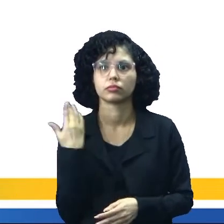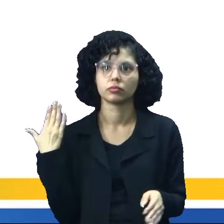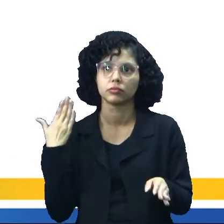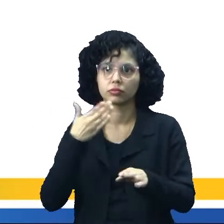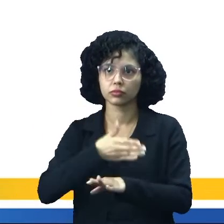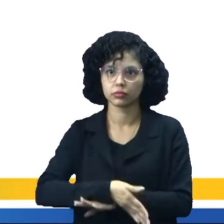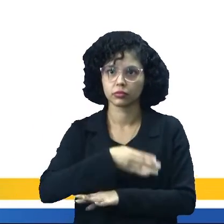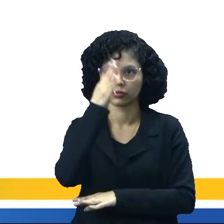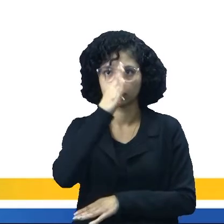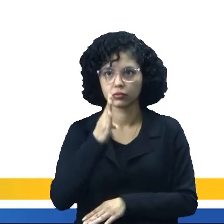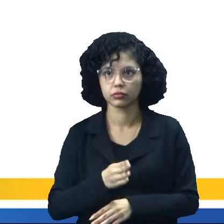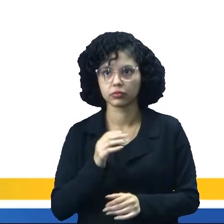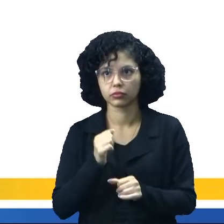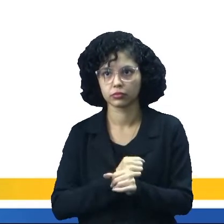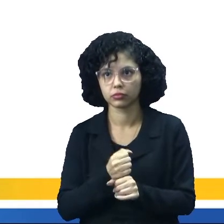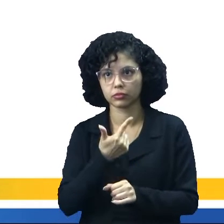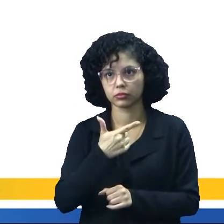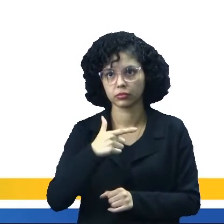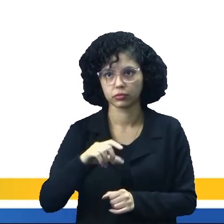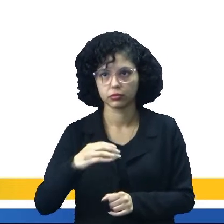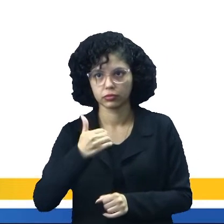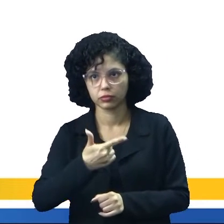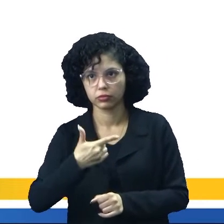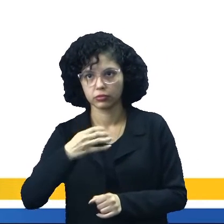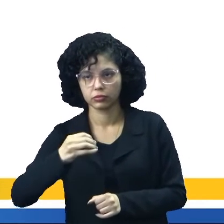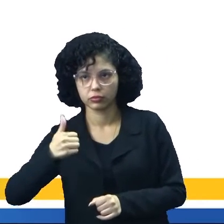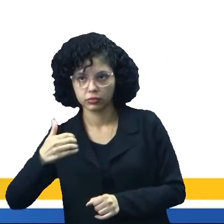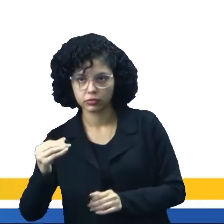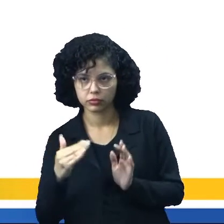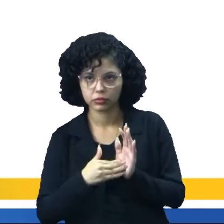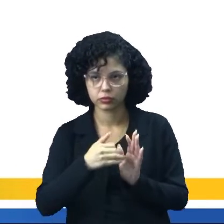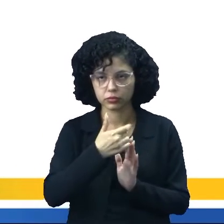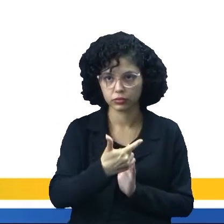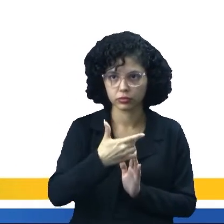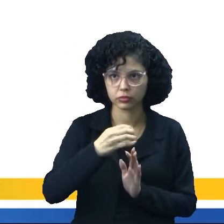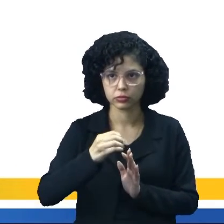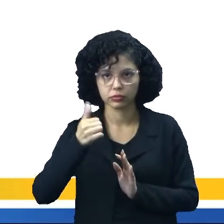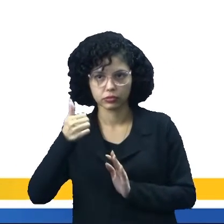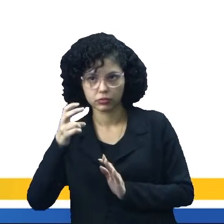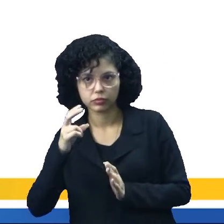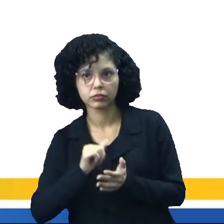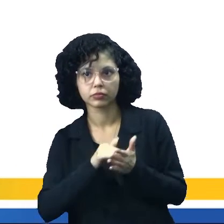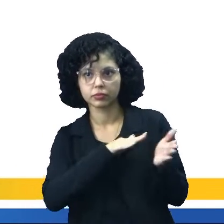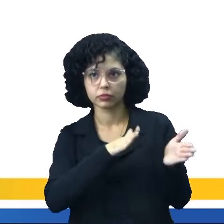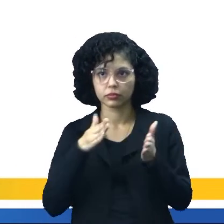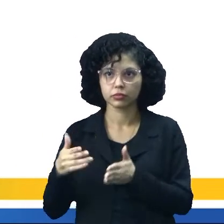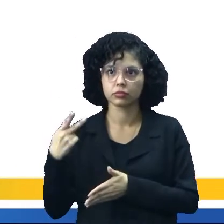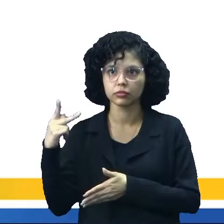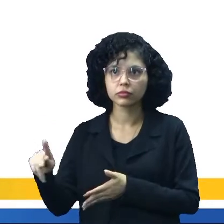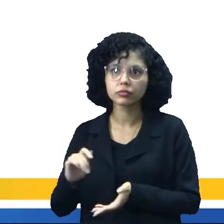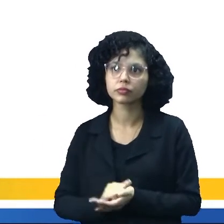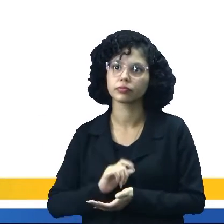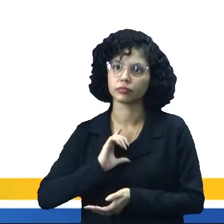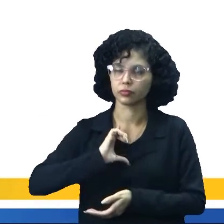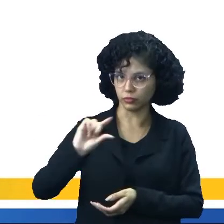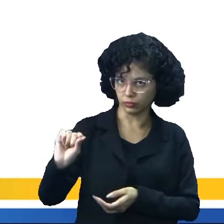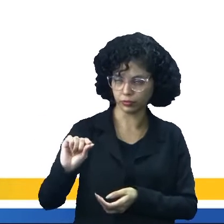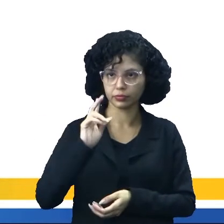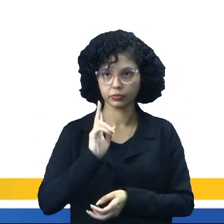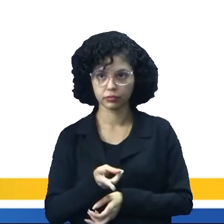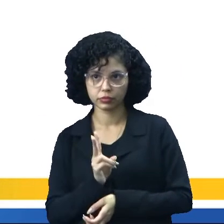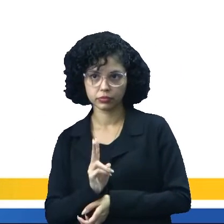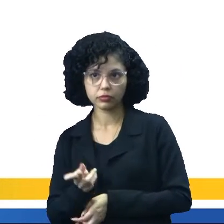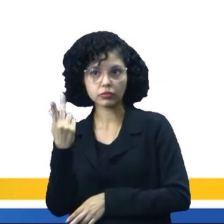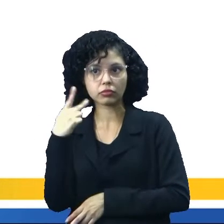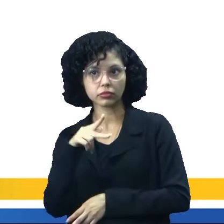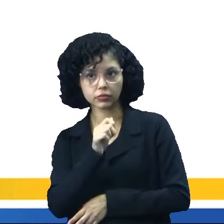brasileiro entre os anos de 2010 e 2015. Porém, uma parte deles, né, saiu nesse